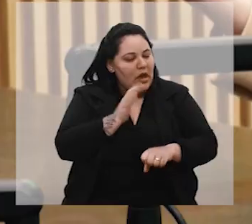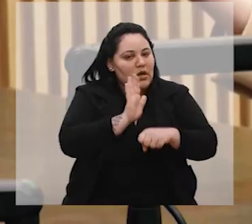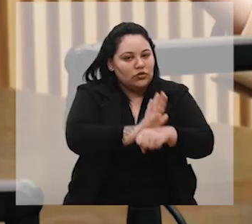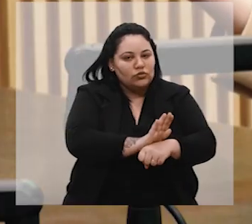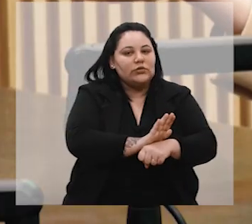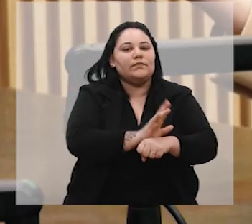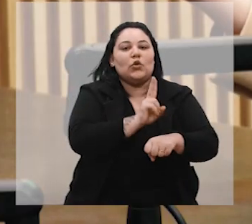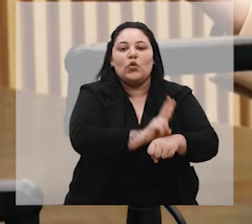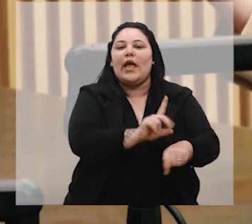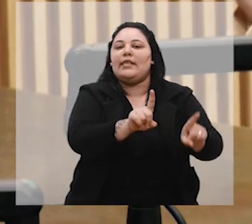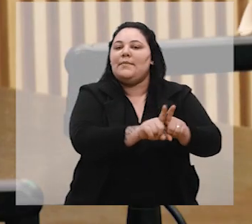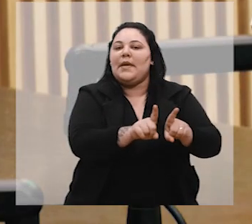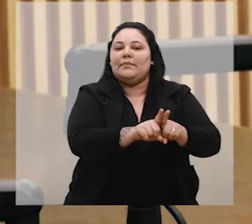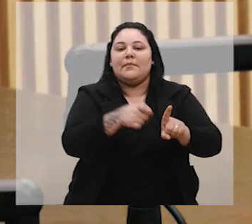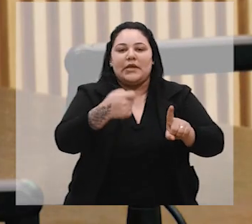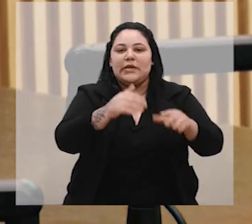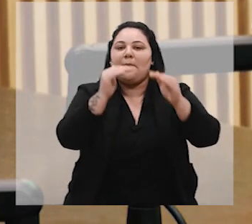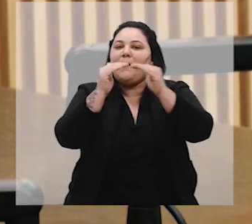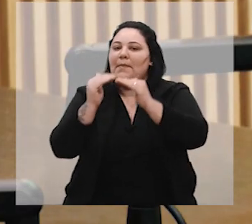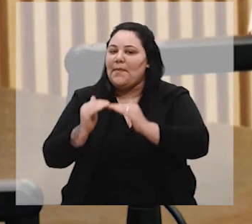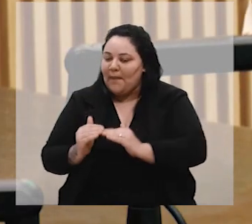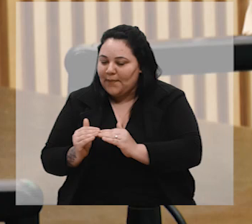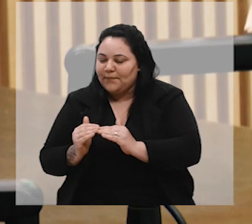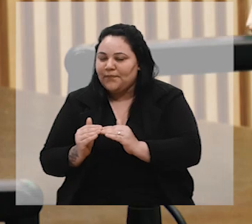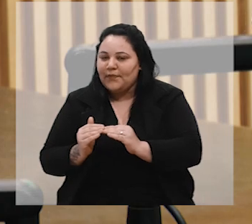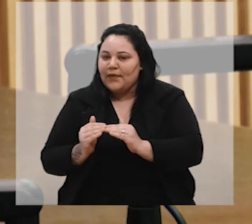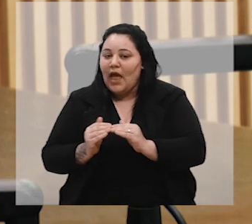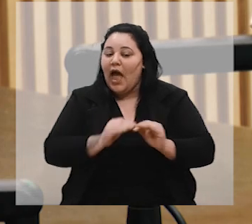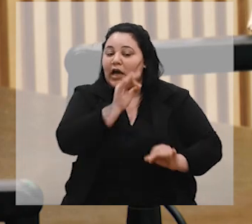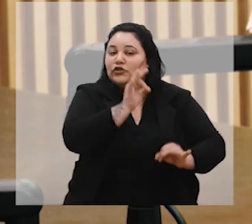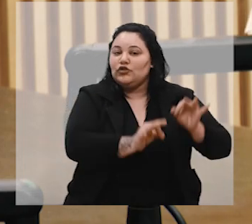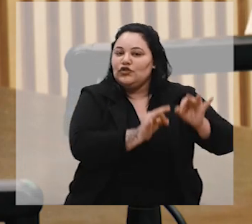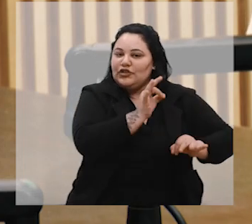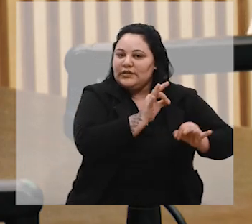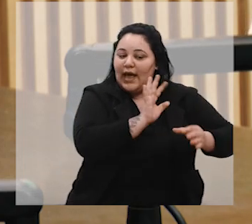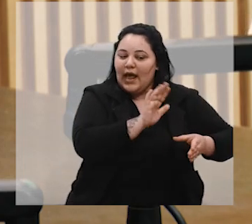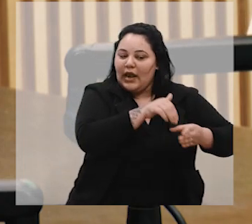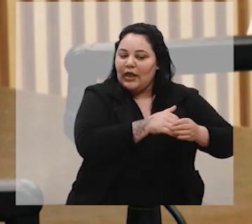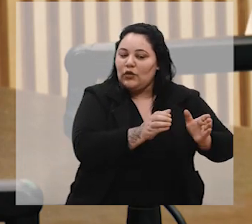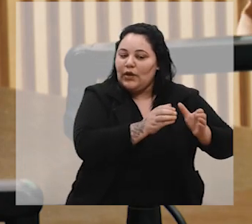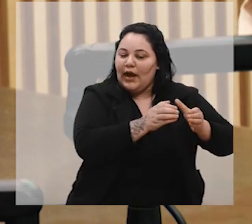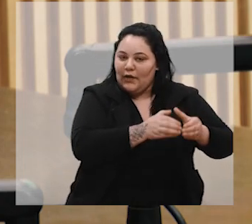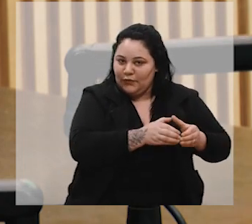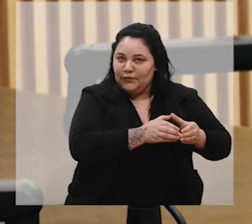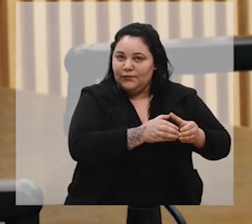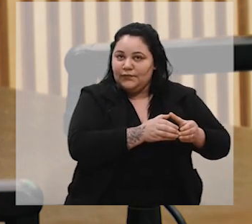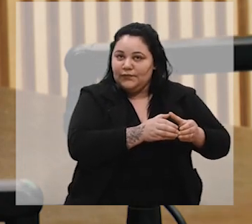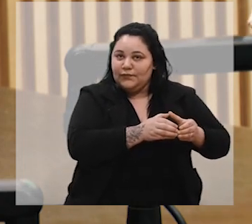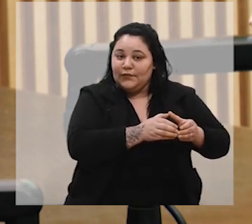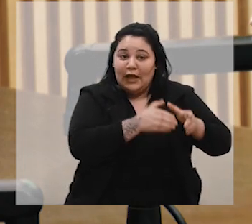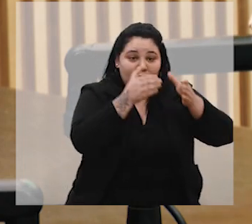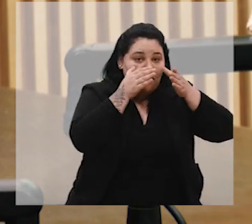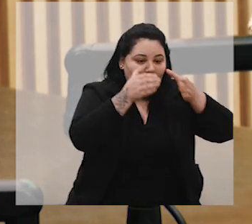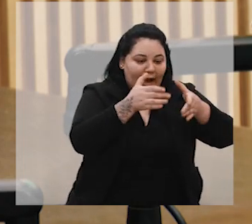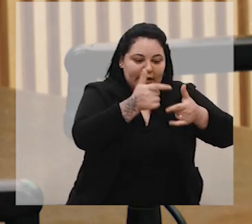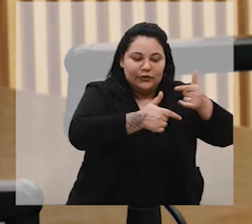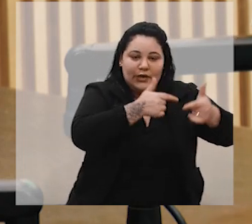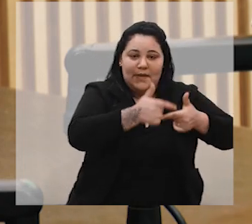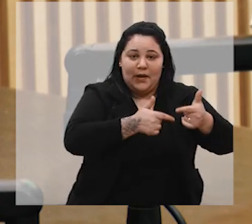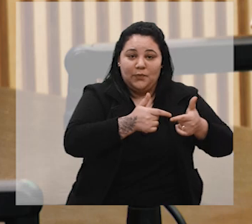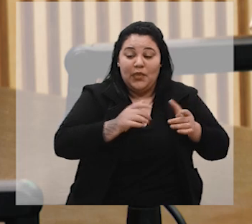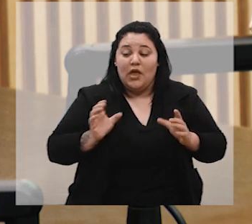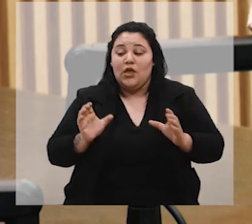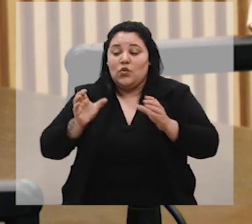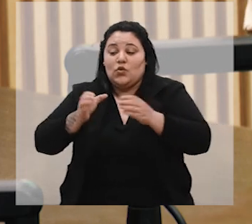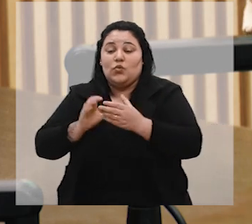também seja adequado. A justiça eleitoral vai estar mais vinculada ao procedimento e as Forças Armadas, inclusive,